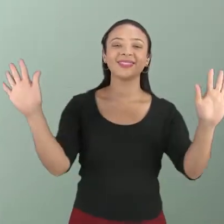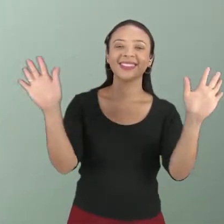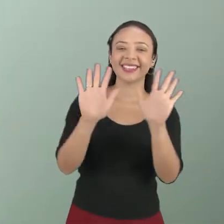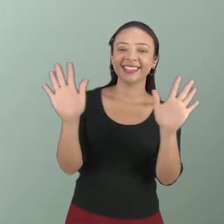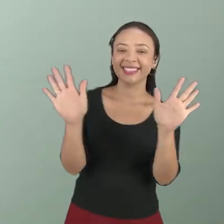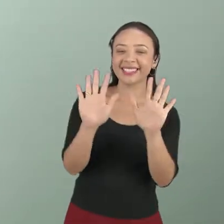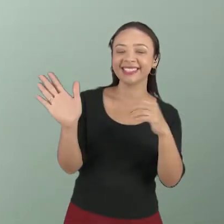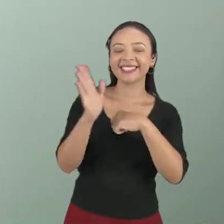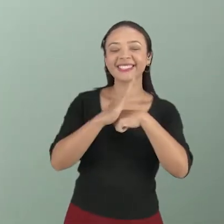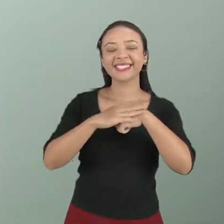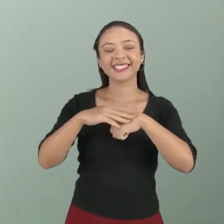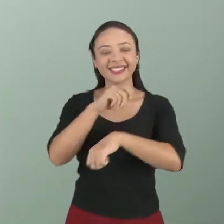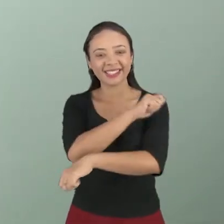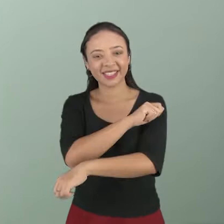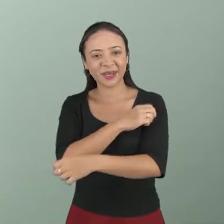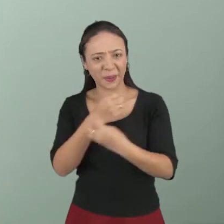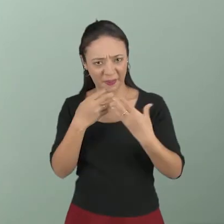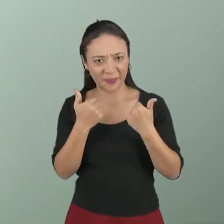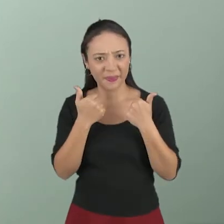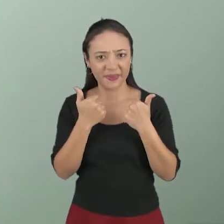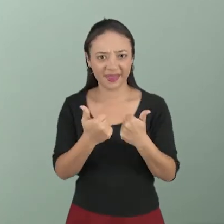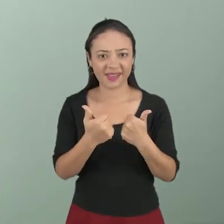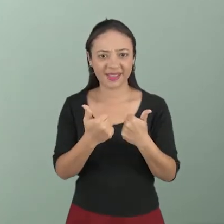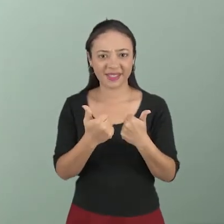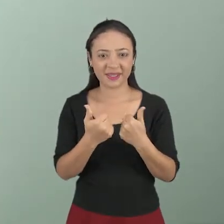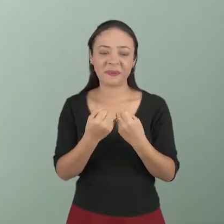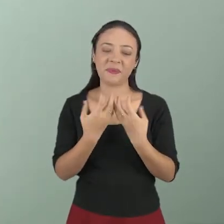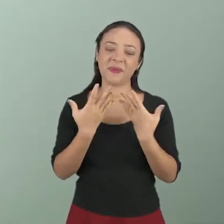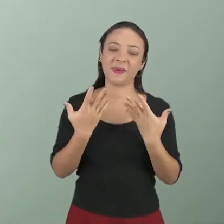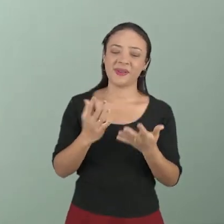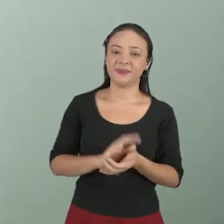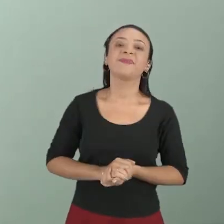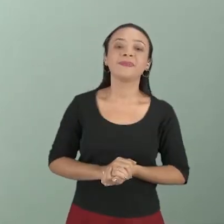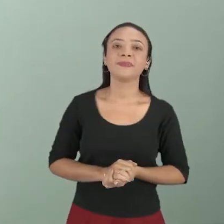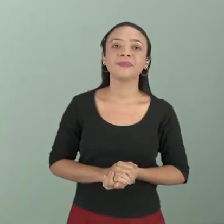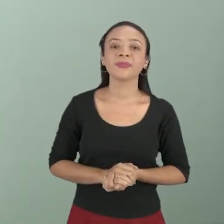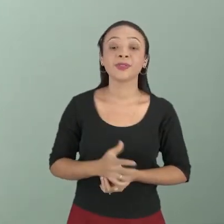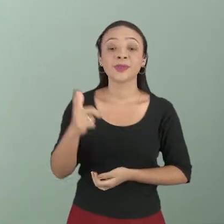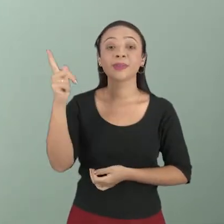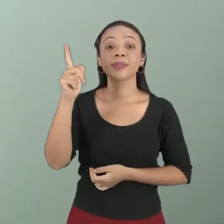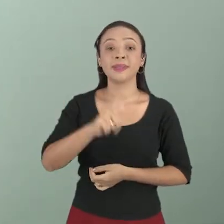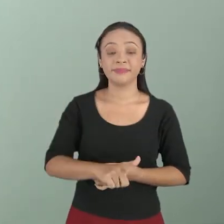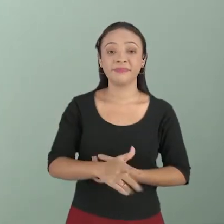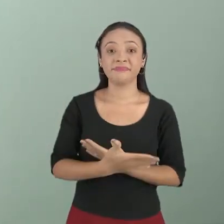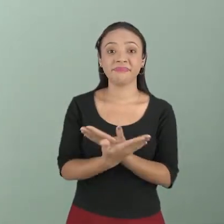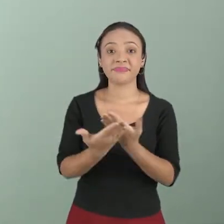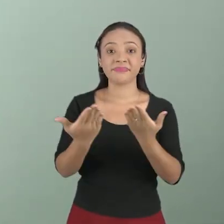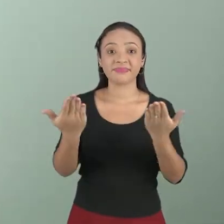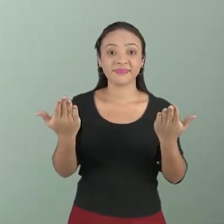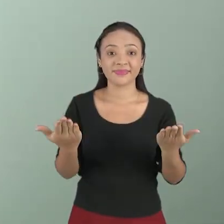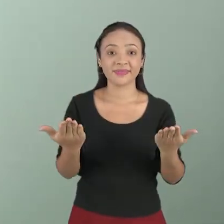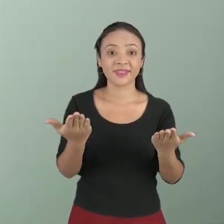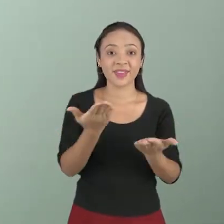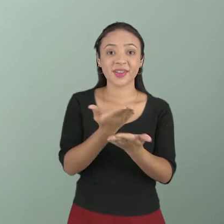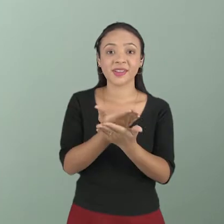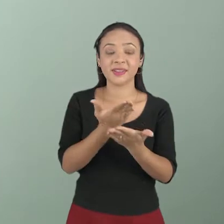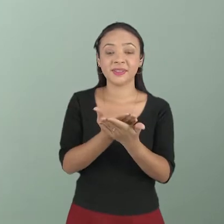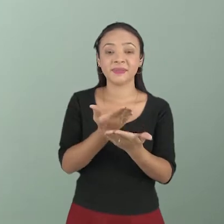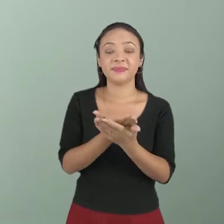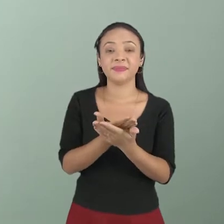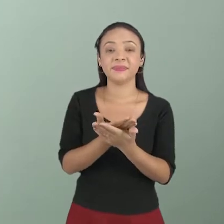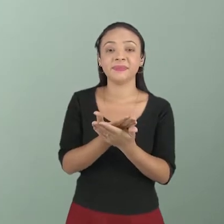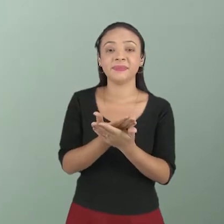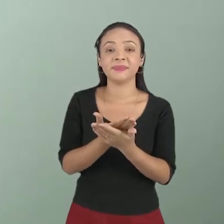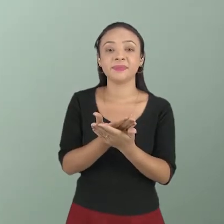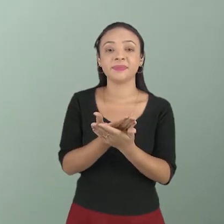Olá, meus queridos alunos, tudo bem com vocês? Espero que sim, porque estou de volta para trazer mais uma aula para